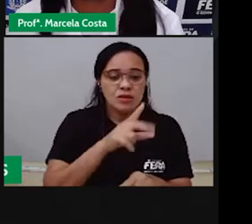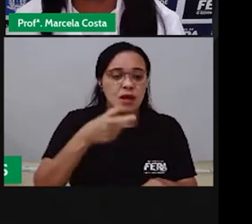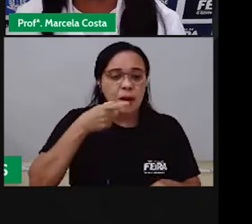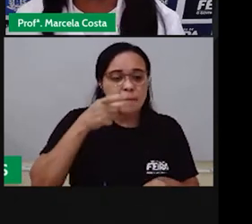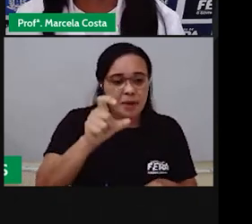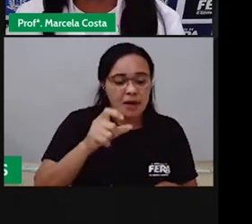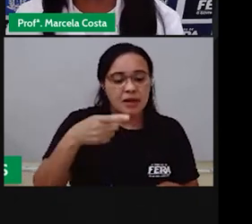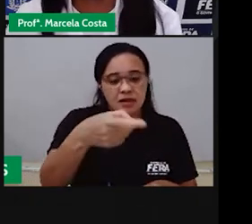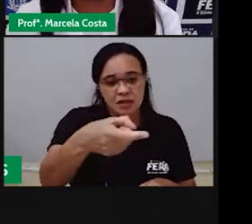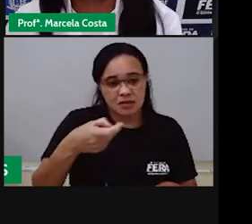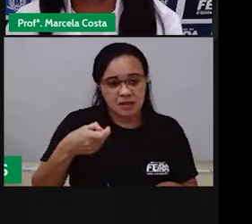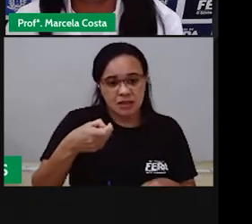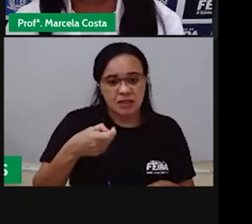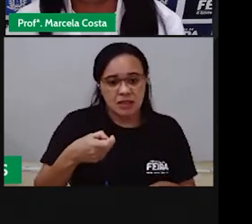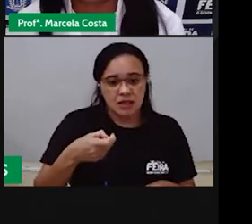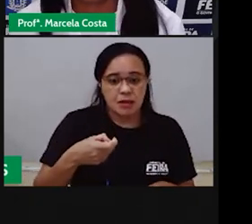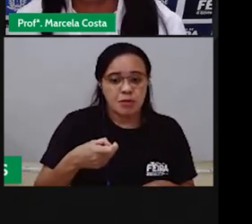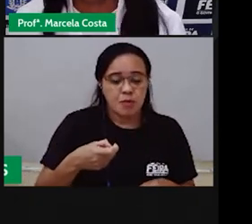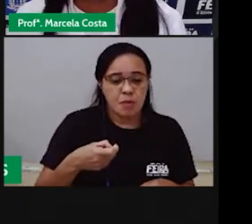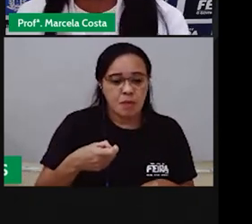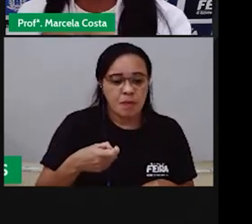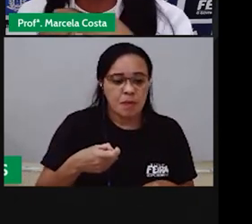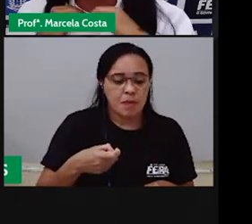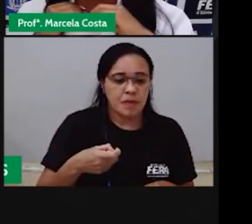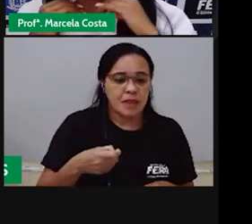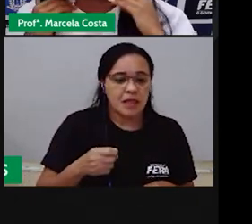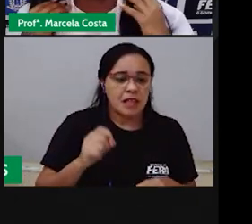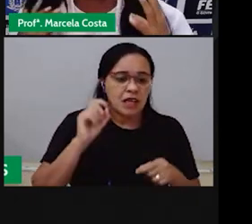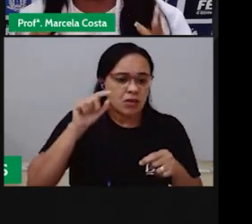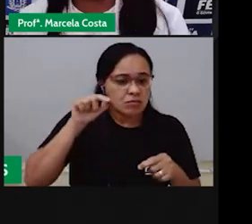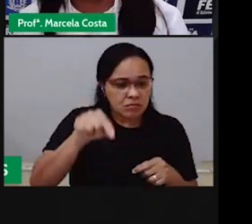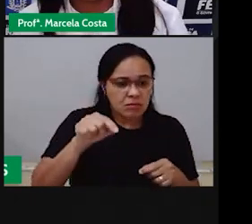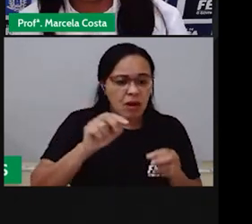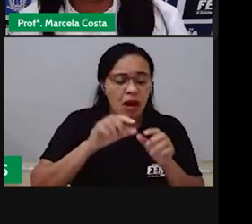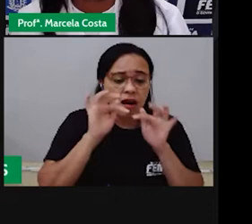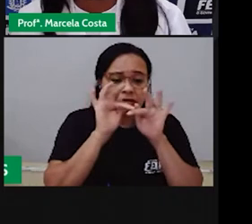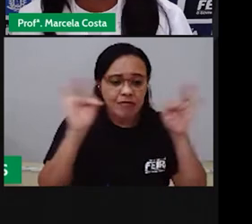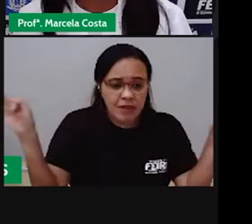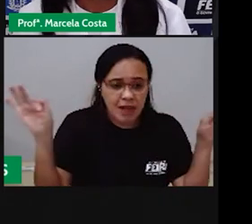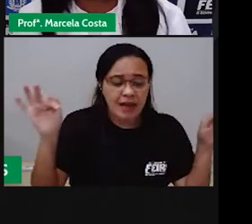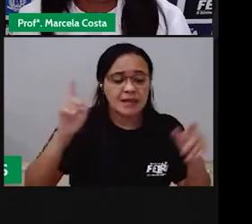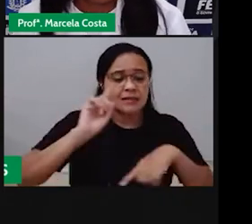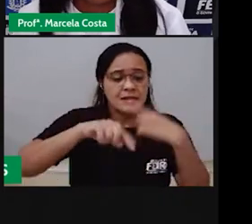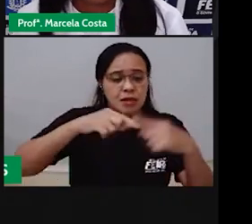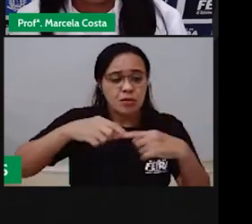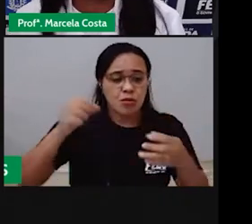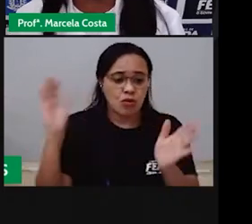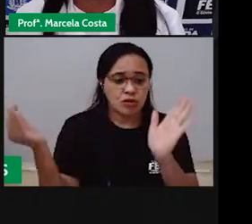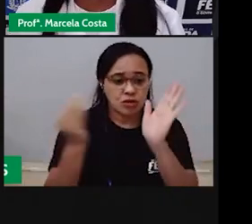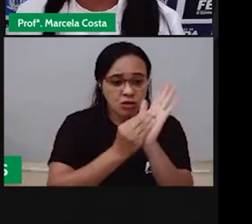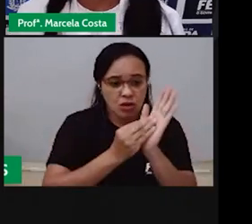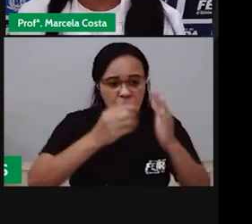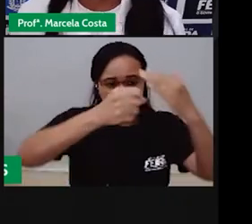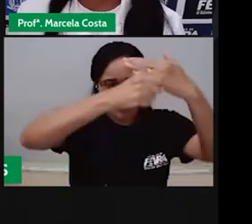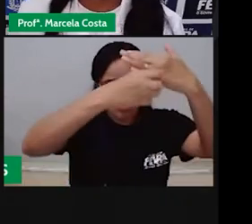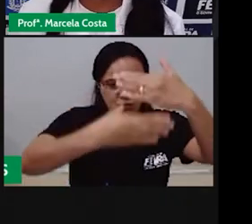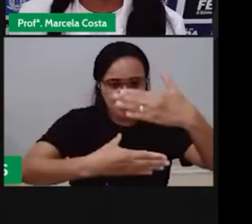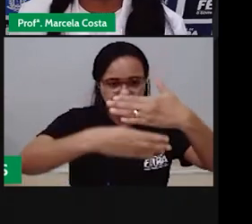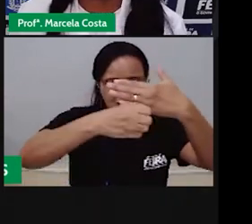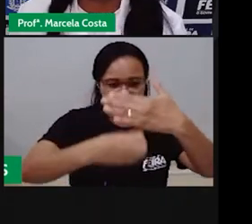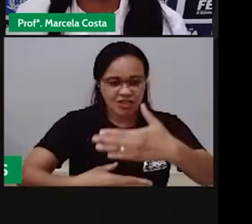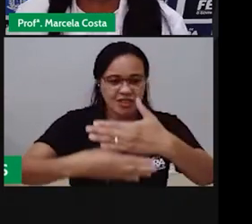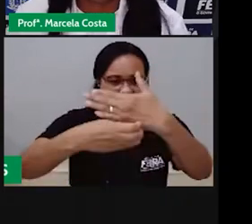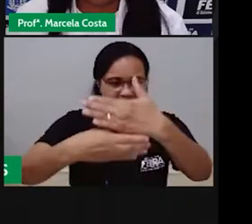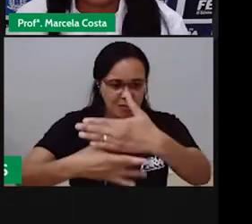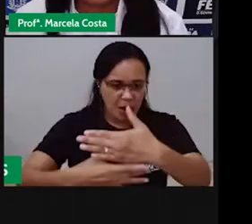disponível embaixo do vídeo, para que você digite aí a frase que você criou. Se você não souber escrever sozinho, peça ajuda